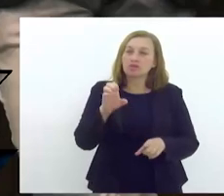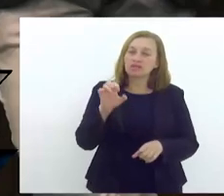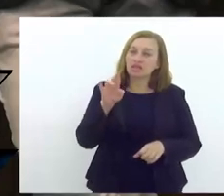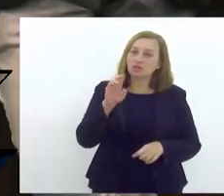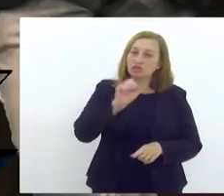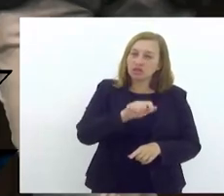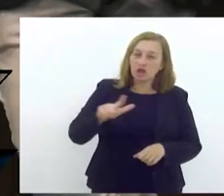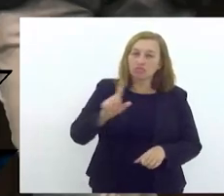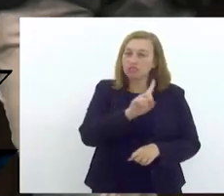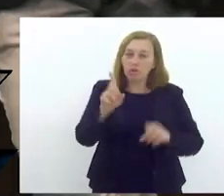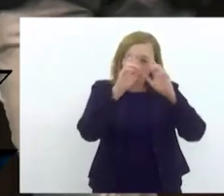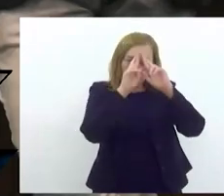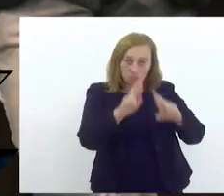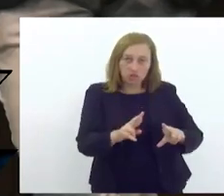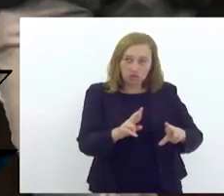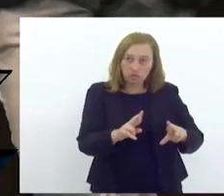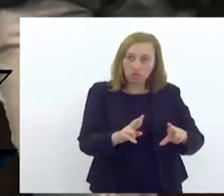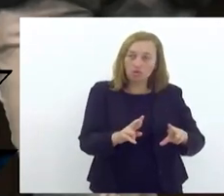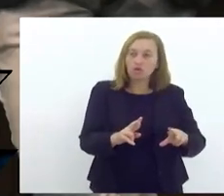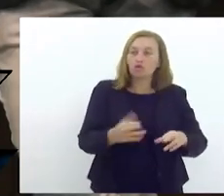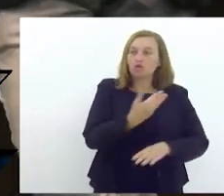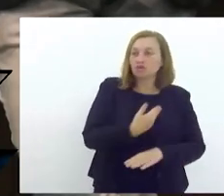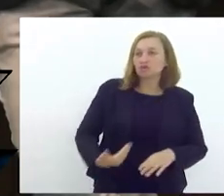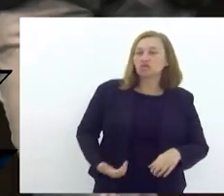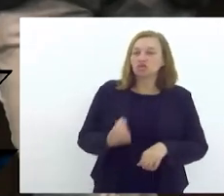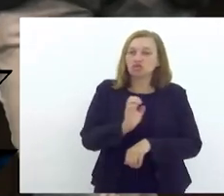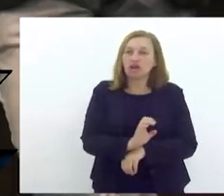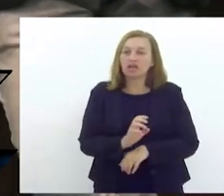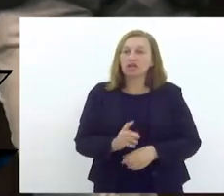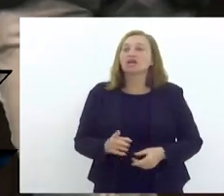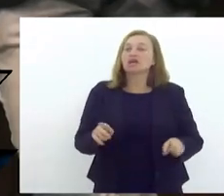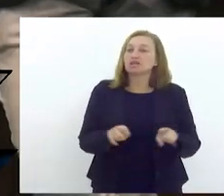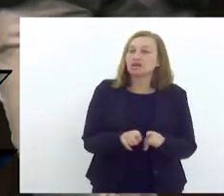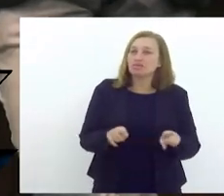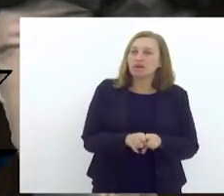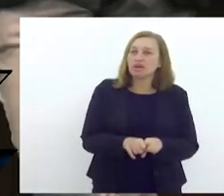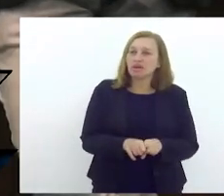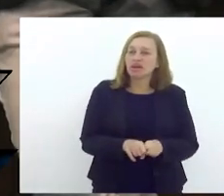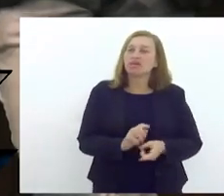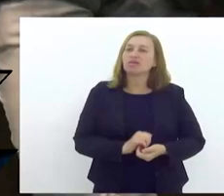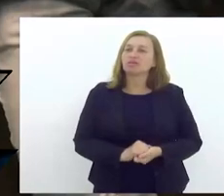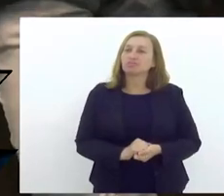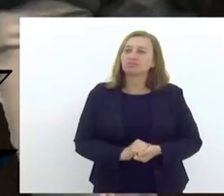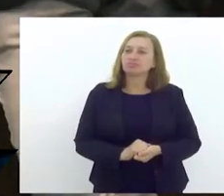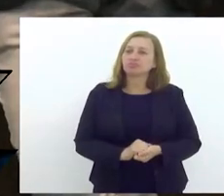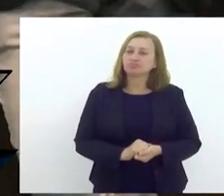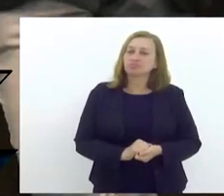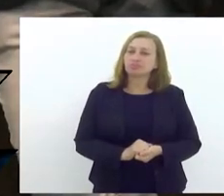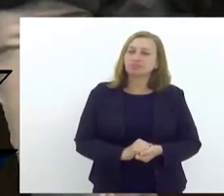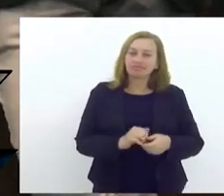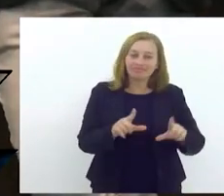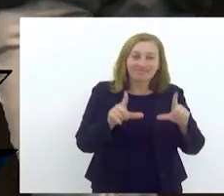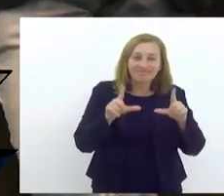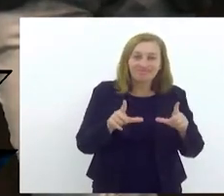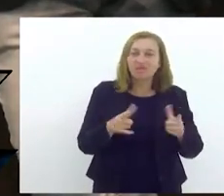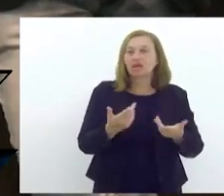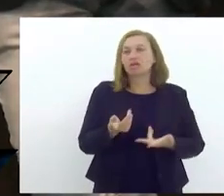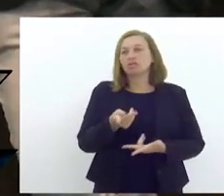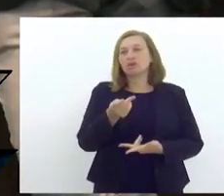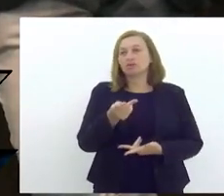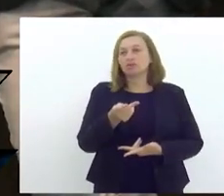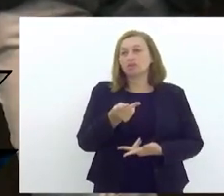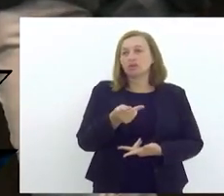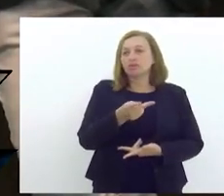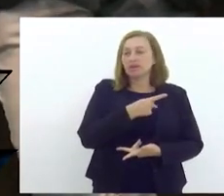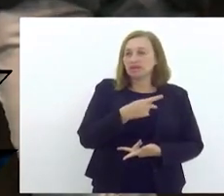o governador do Estado e ainda colocou o governador do Estado numa situação de ser exposta por um presidente que